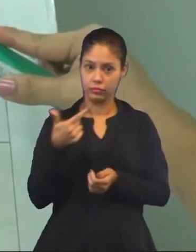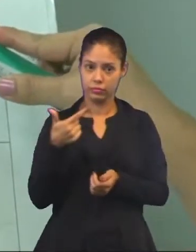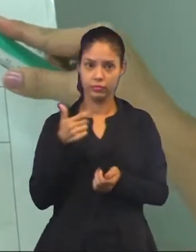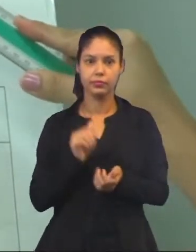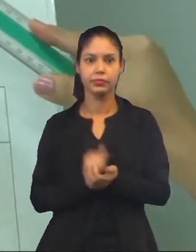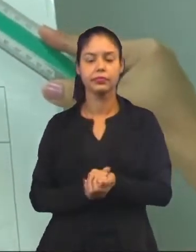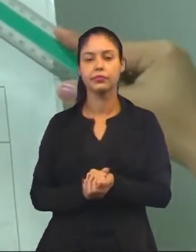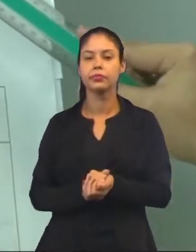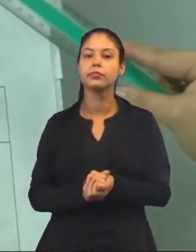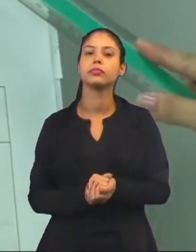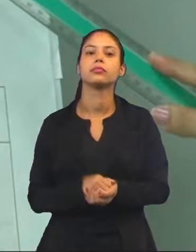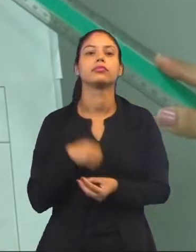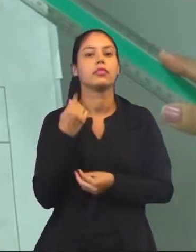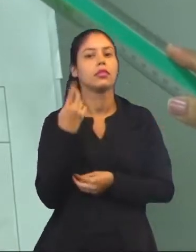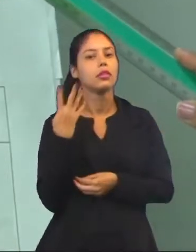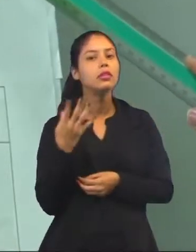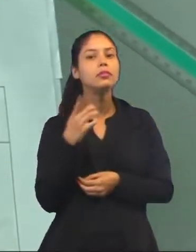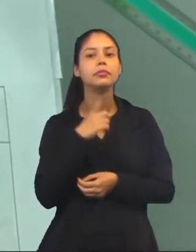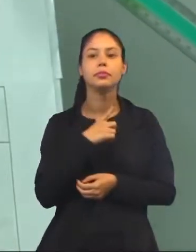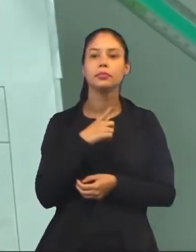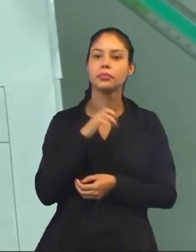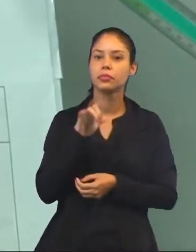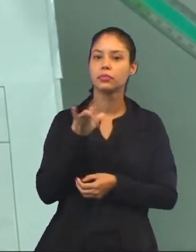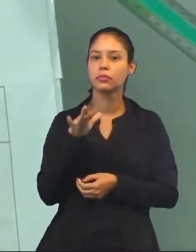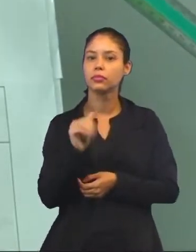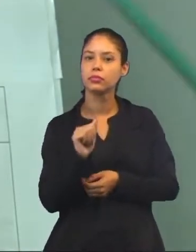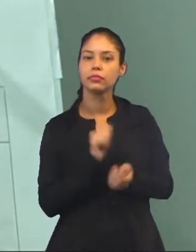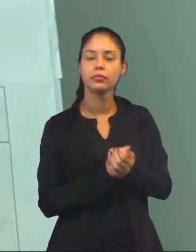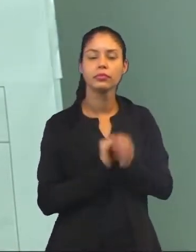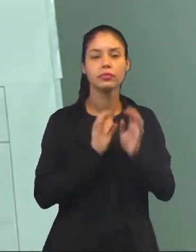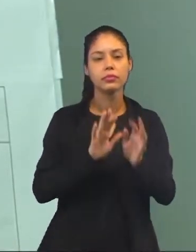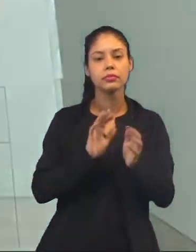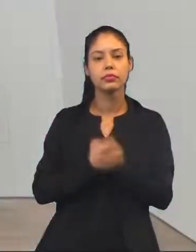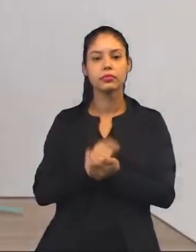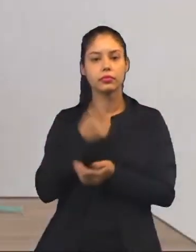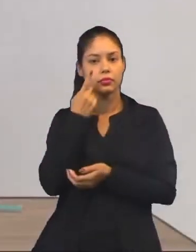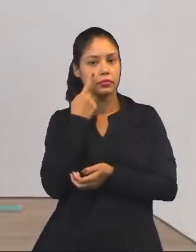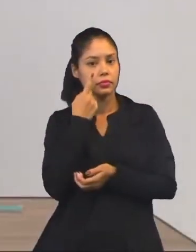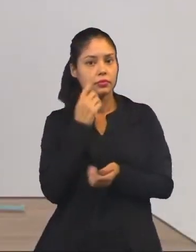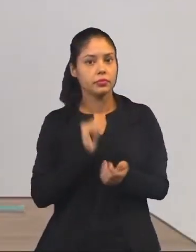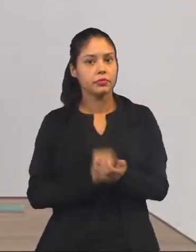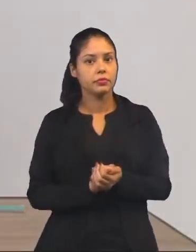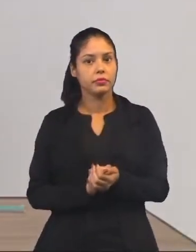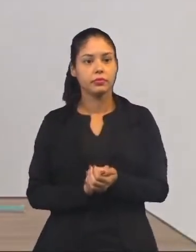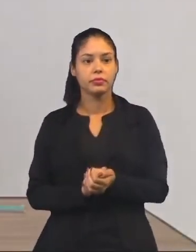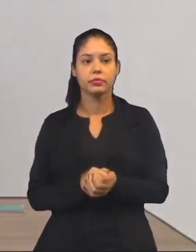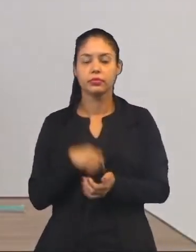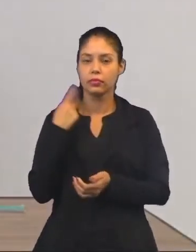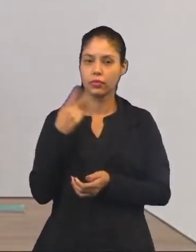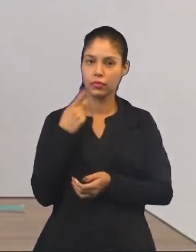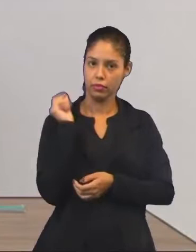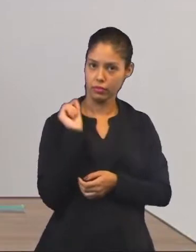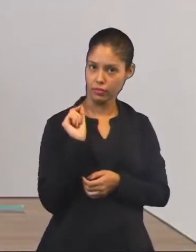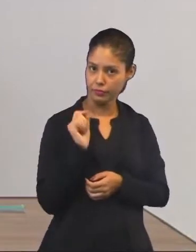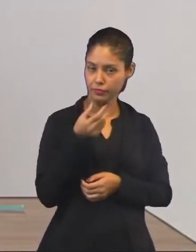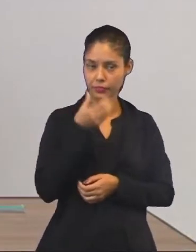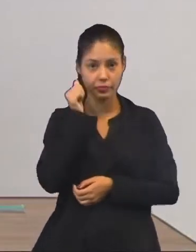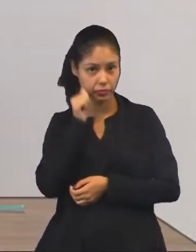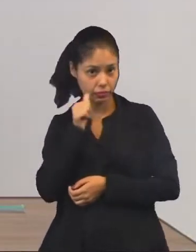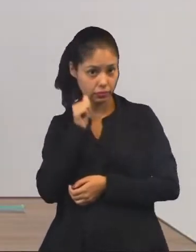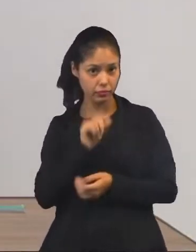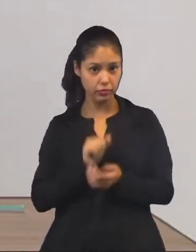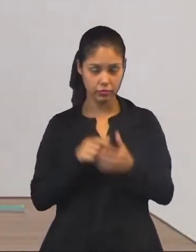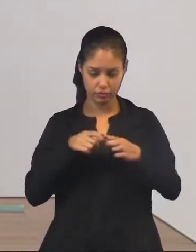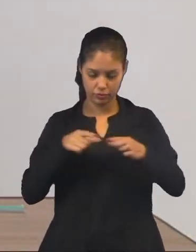desses lápis. Com quantos lápis Lúcia ficou? Olha só, a situação aqui nos fala que uma menina possui